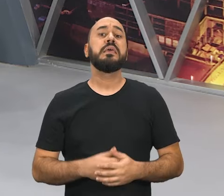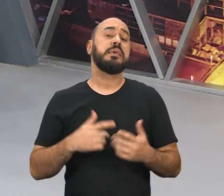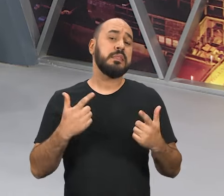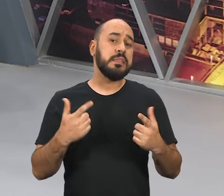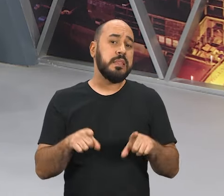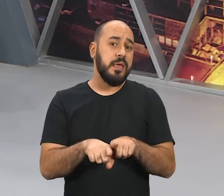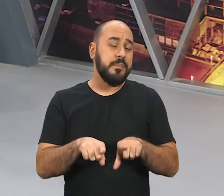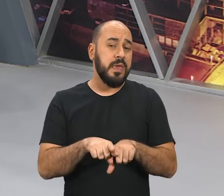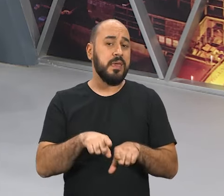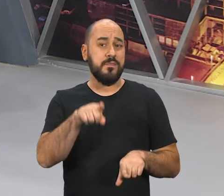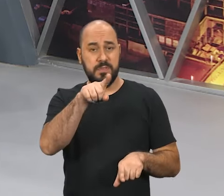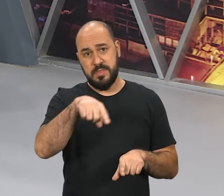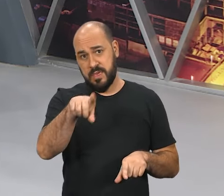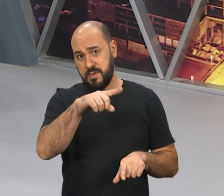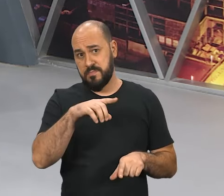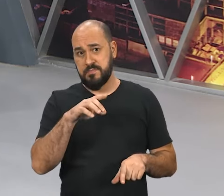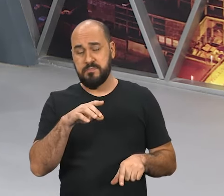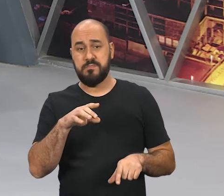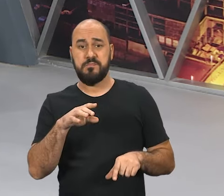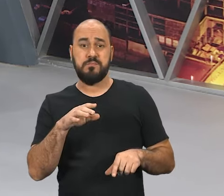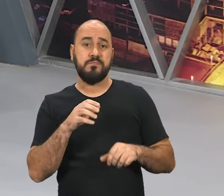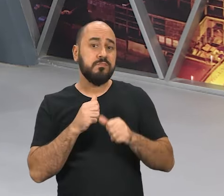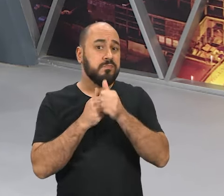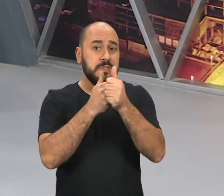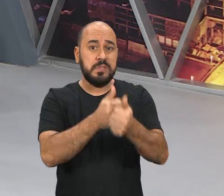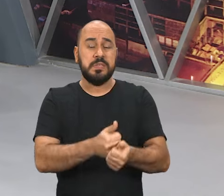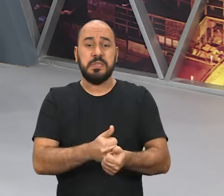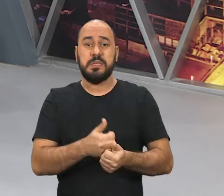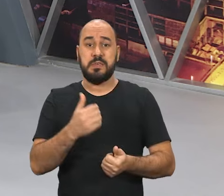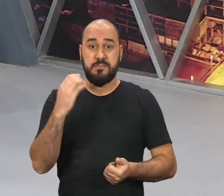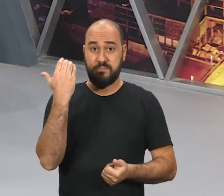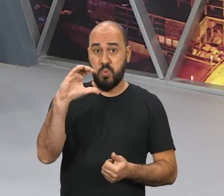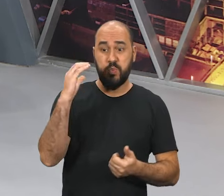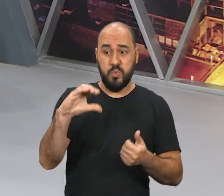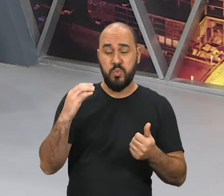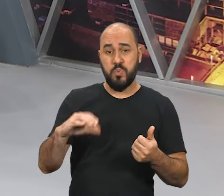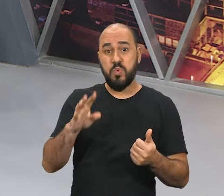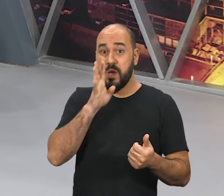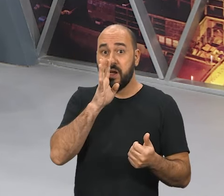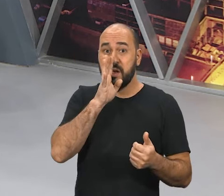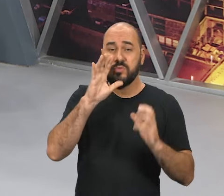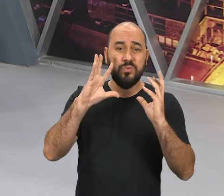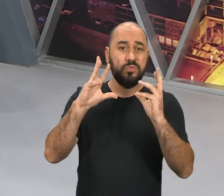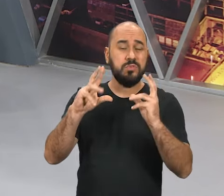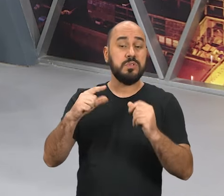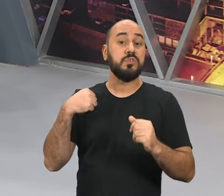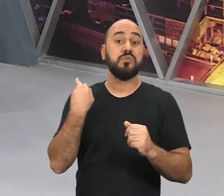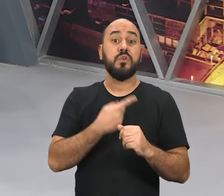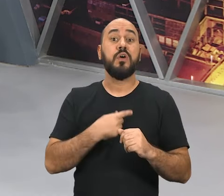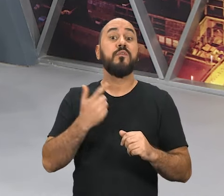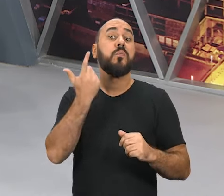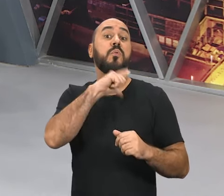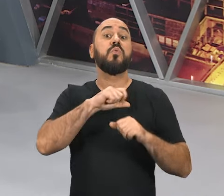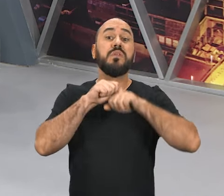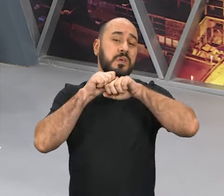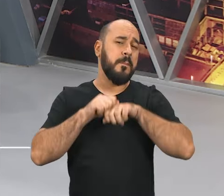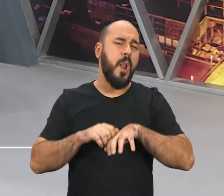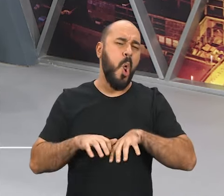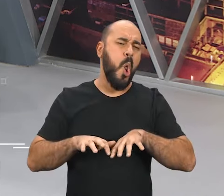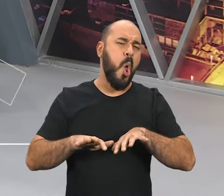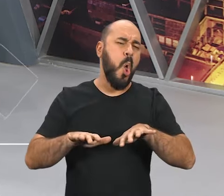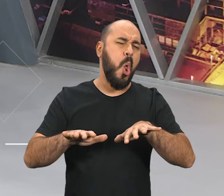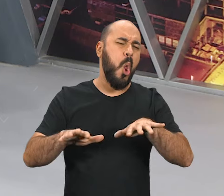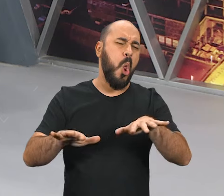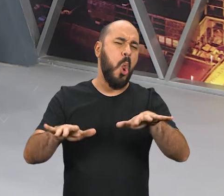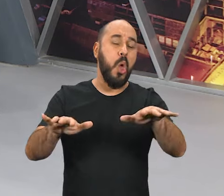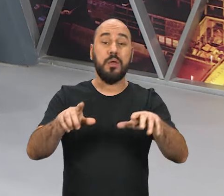E mais, se você acompanhar o Arena e se inscrever no canal, nós vamos com isso aumentar o nosso